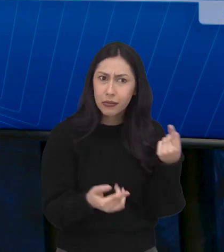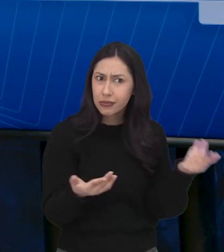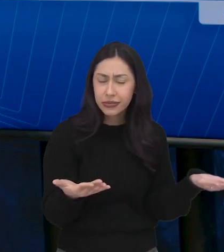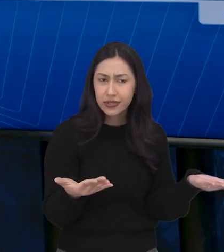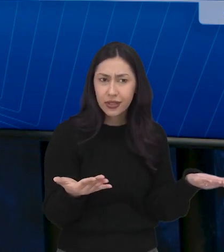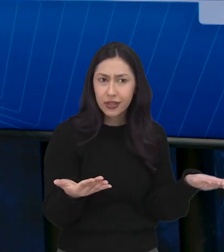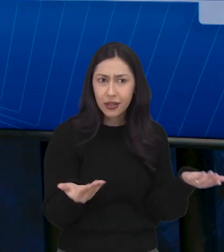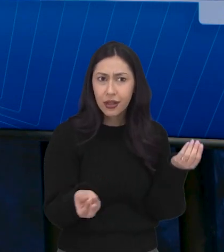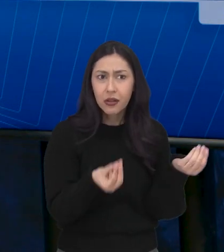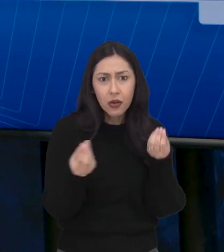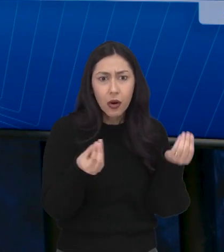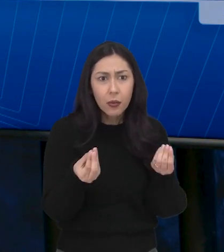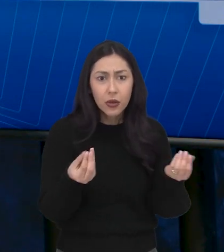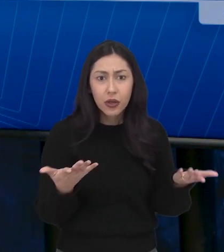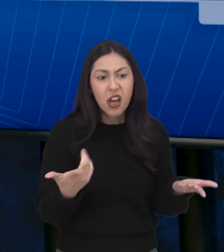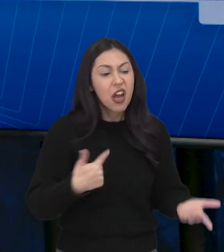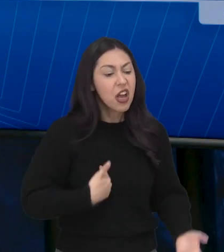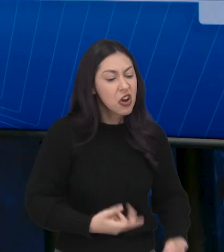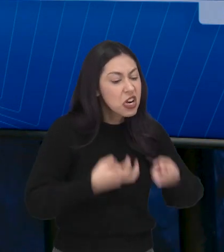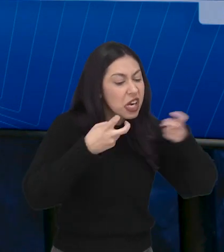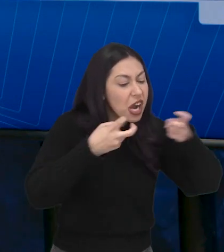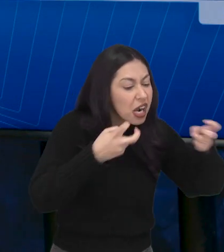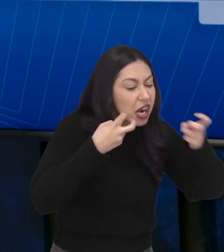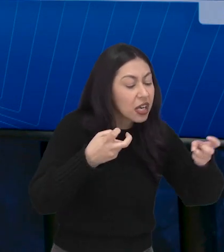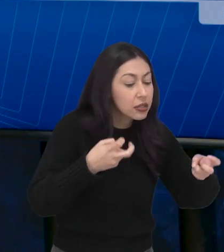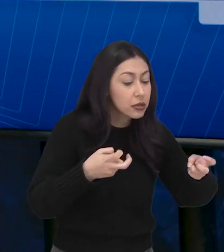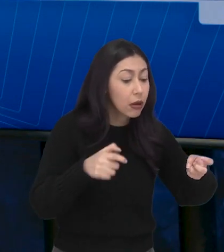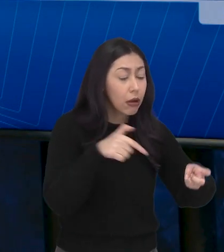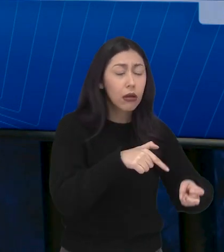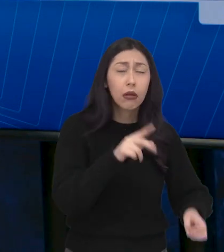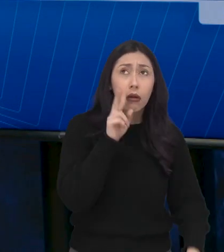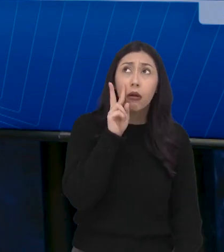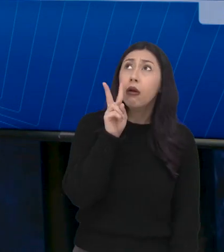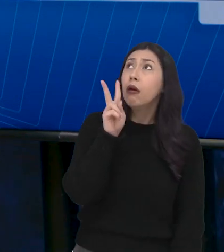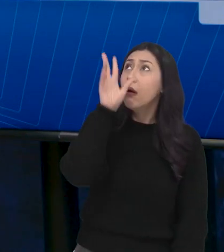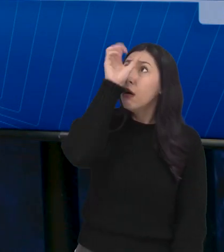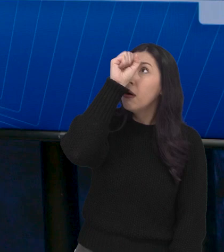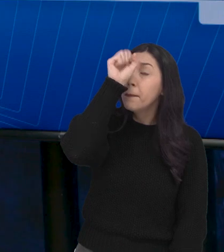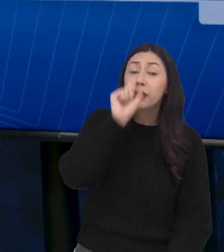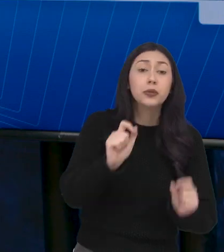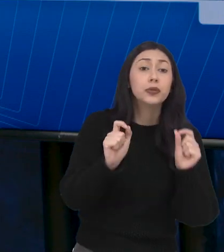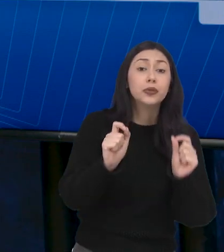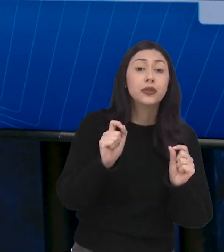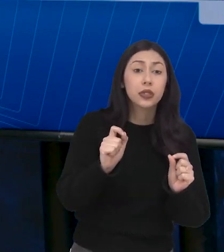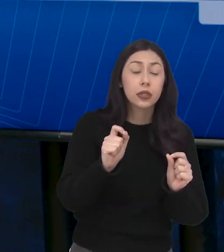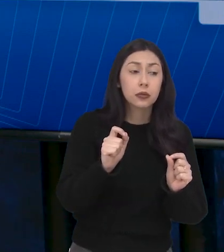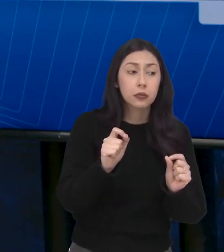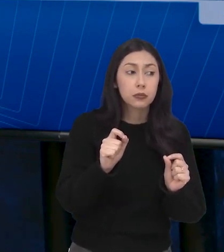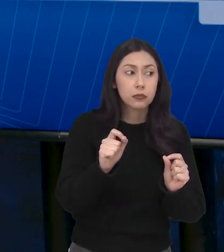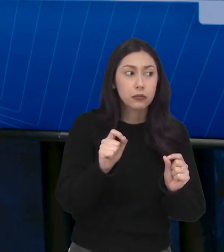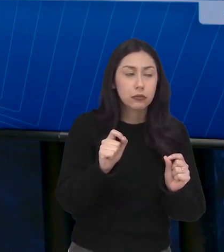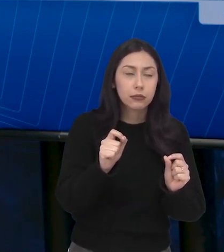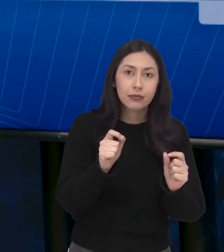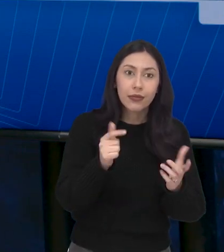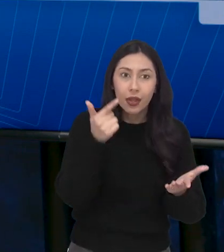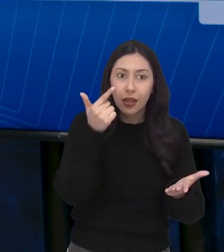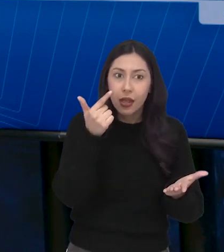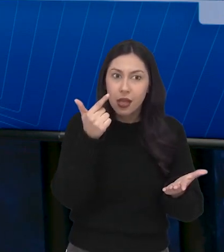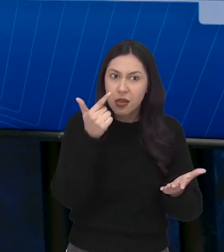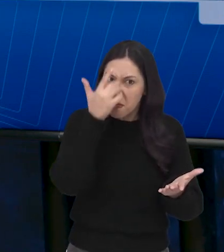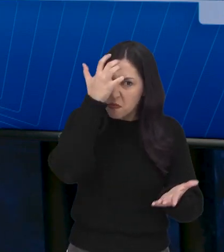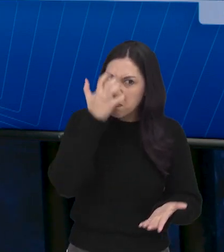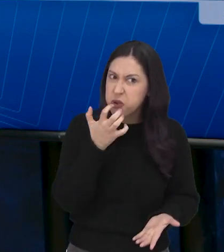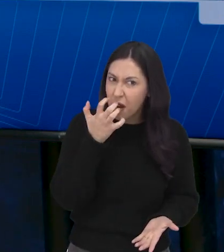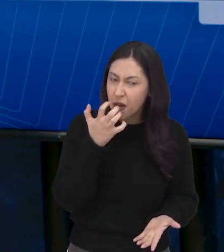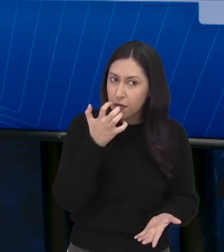né? Uma educação é que eu grito para punir. O meu filho, ele aprende o quê? Não é? Ele aprende que para ele, quando